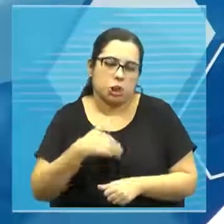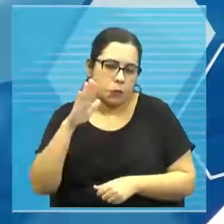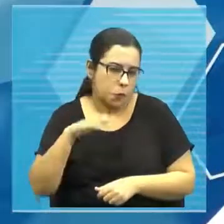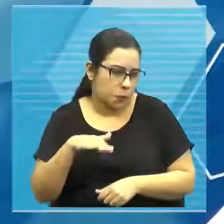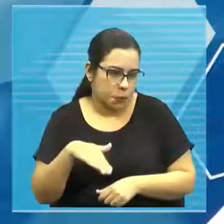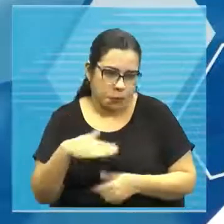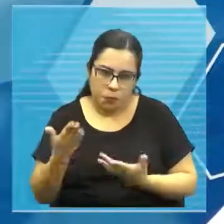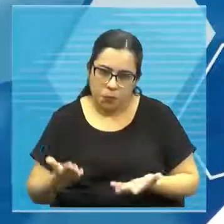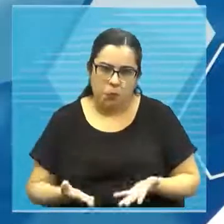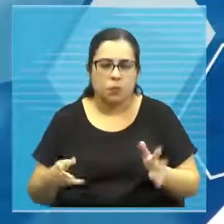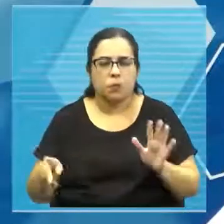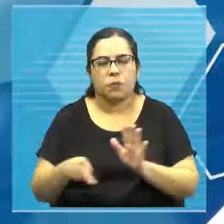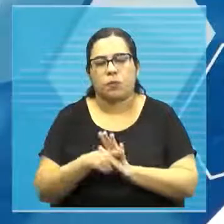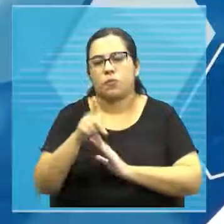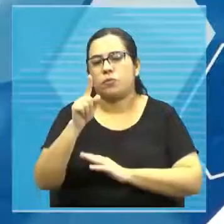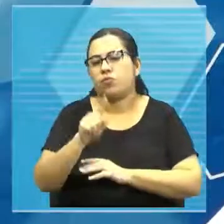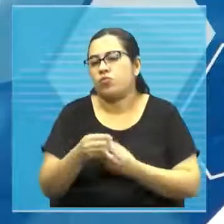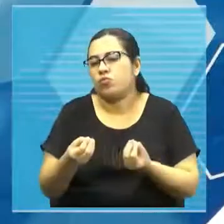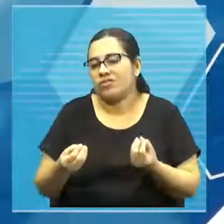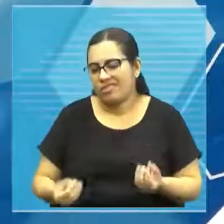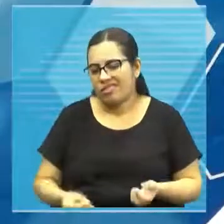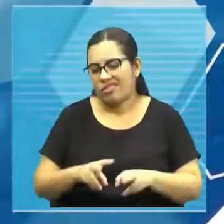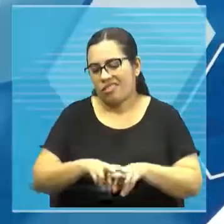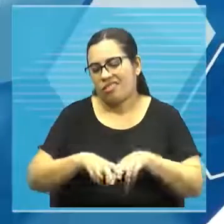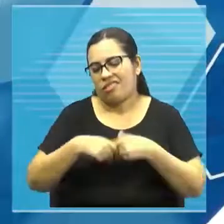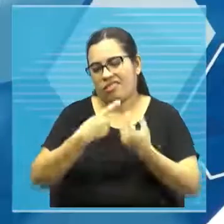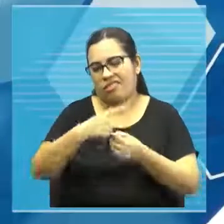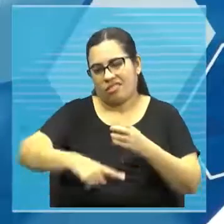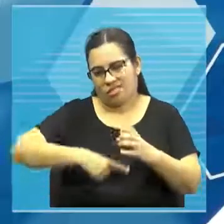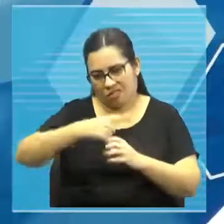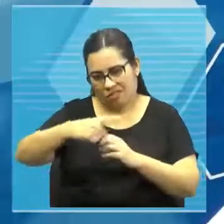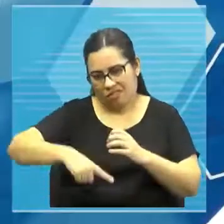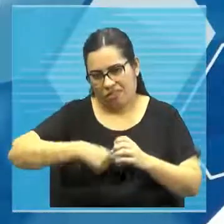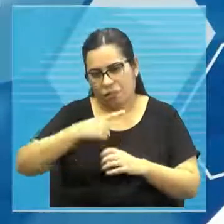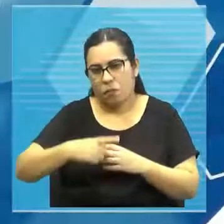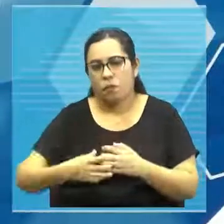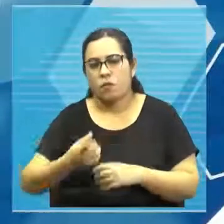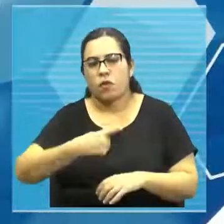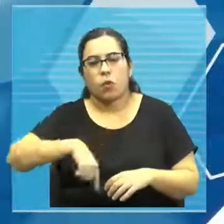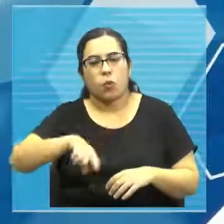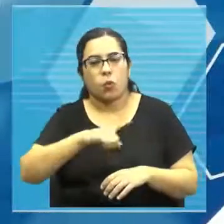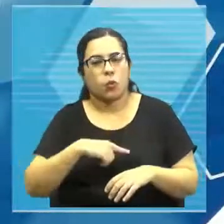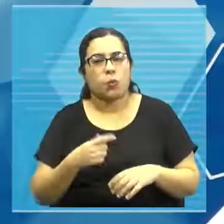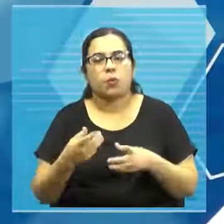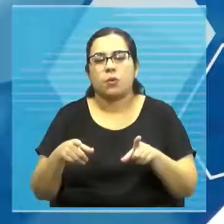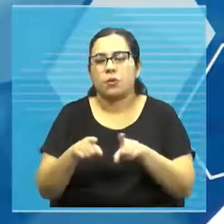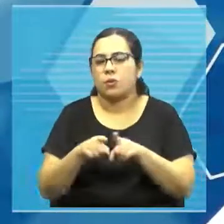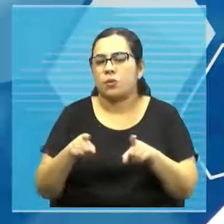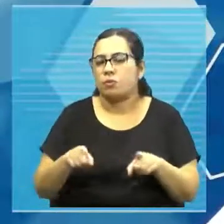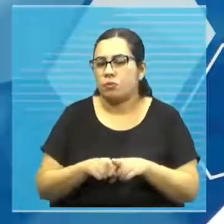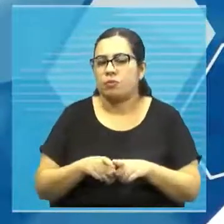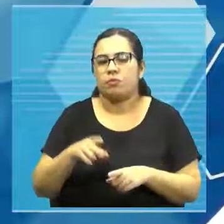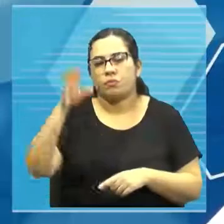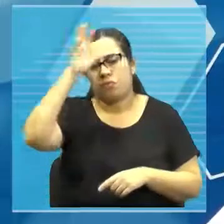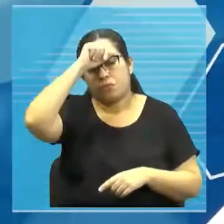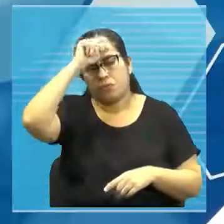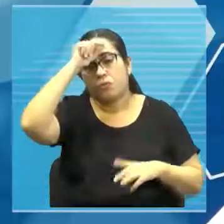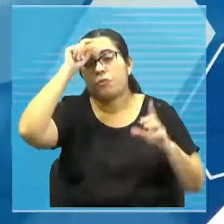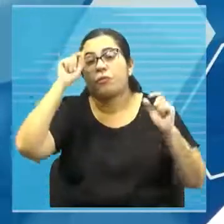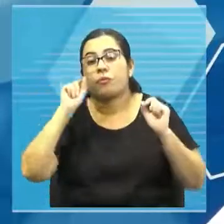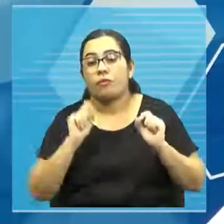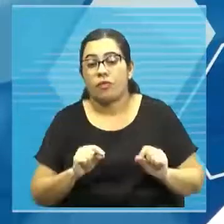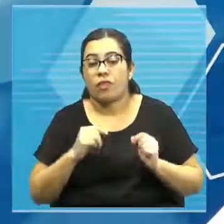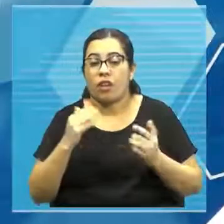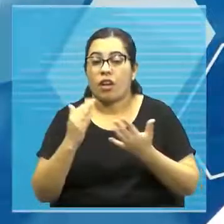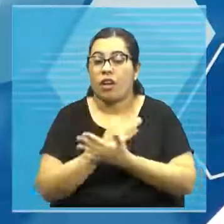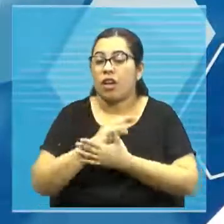Esse é um traço da globalização nós vamos ter com essa globalização empresas